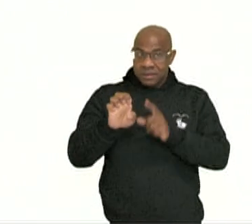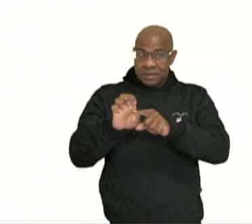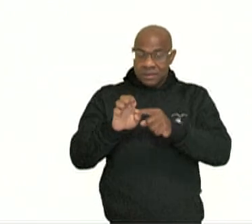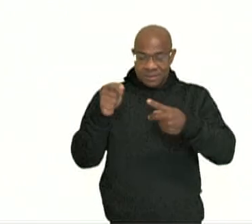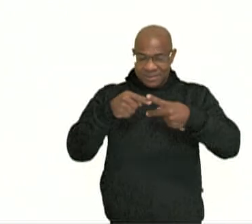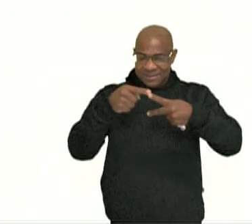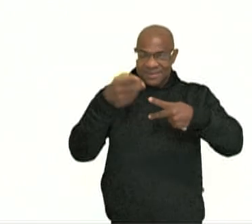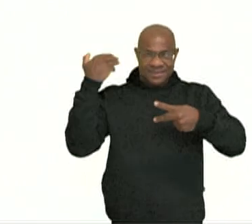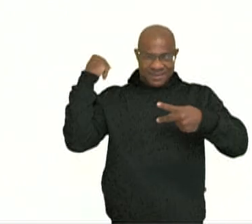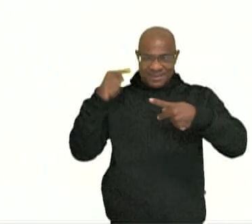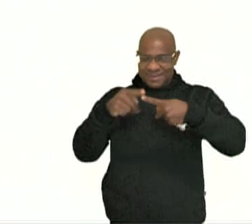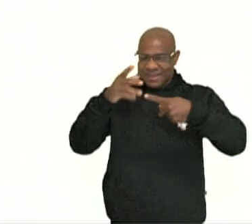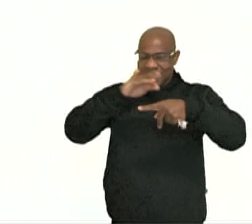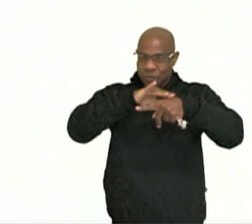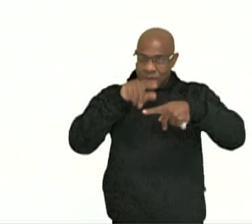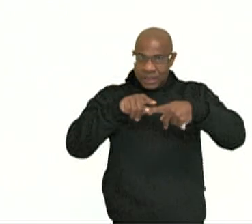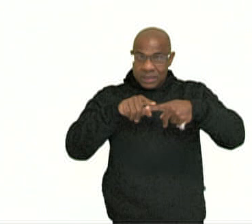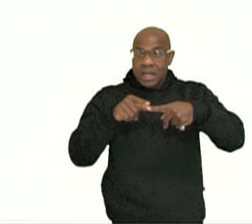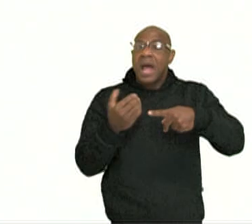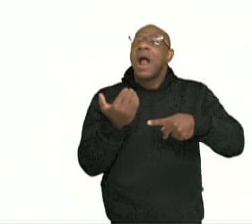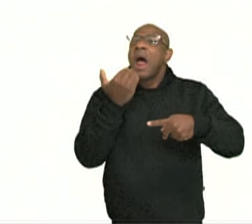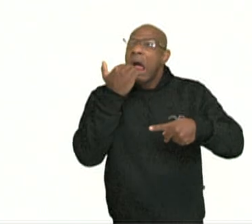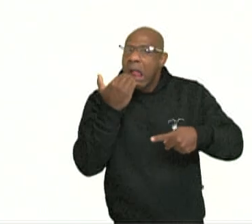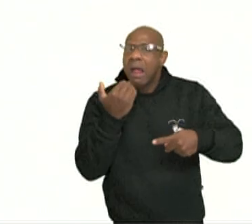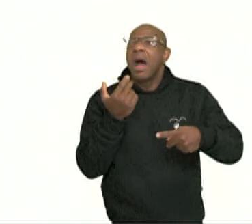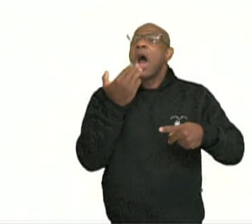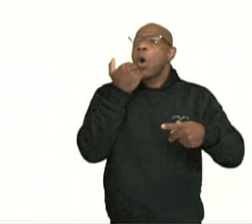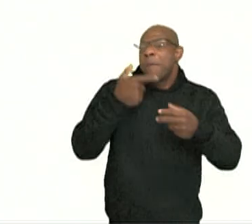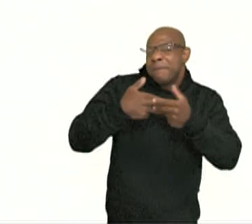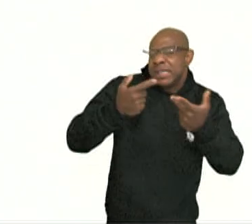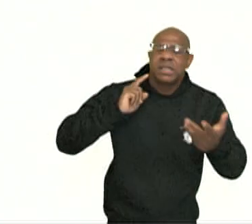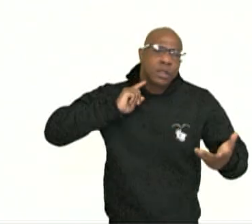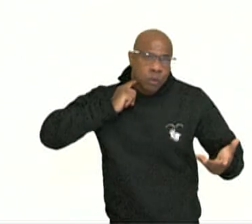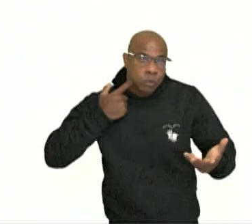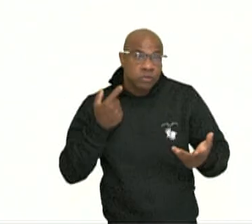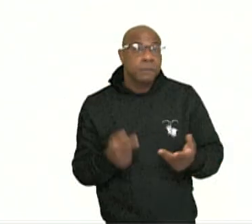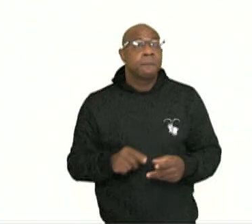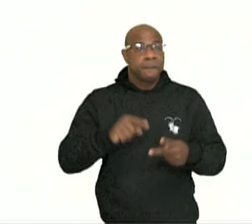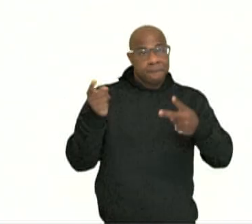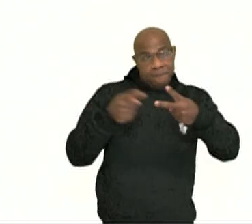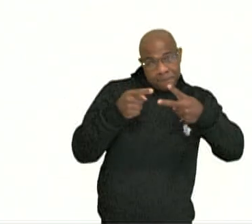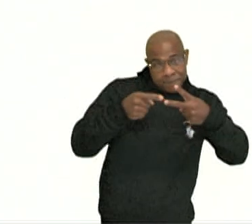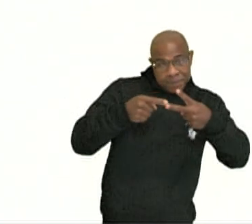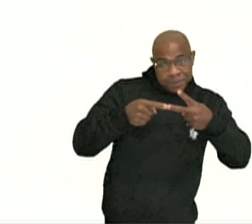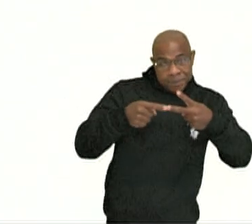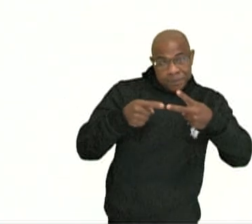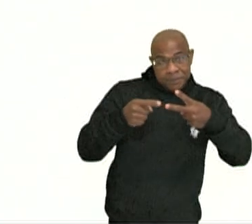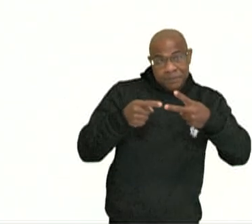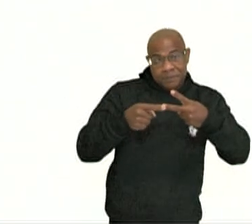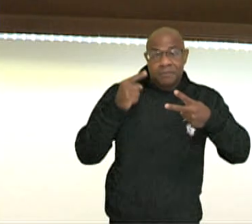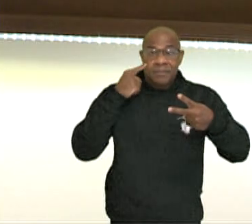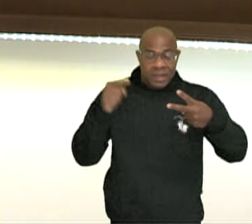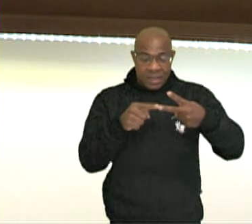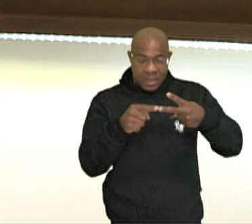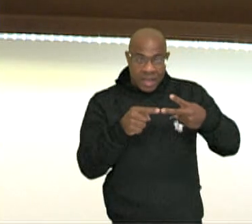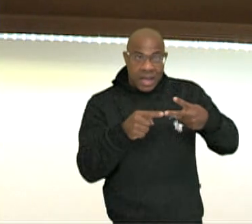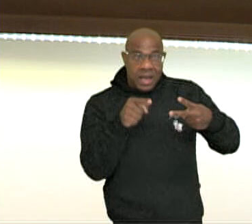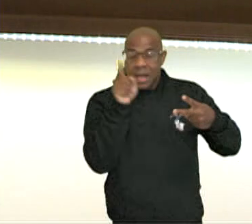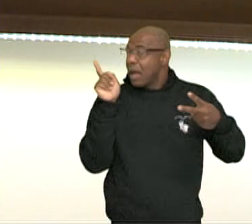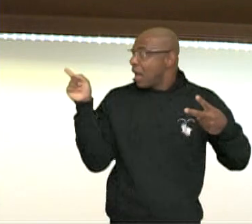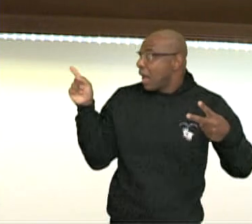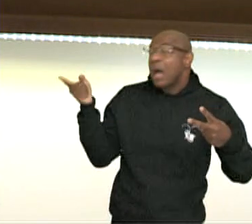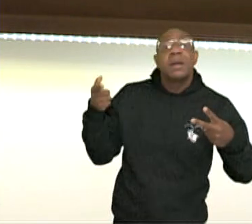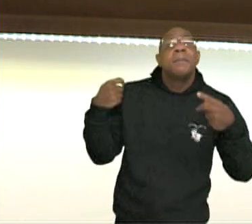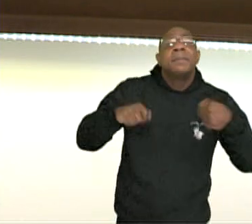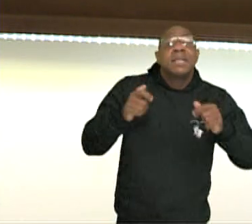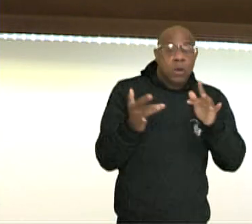A ancilostomíase precisa ter o contato com o solo contaminado com as larvas, né, desse